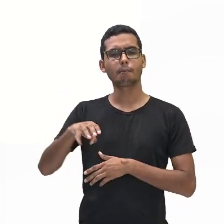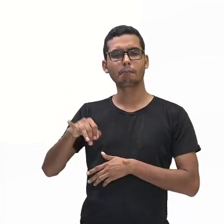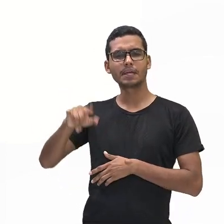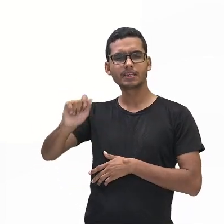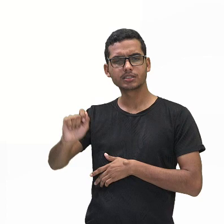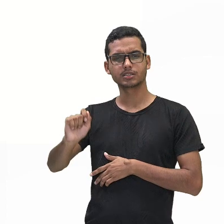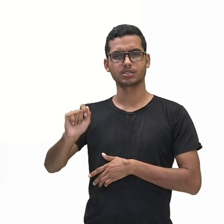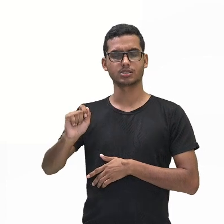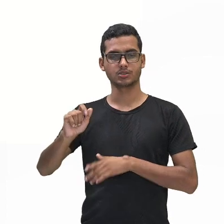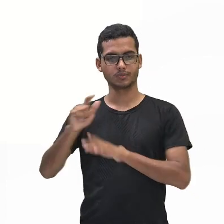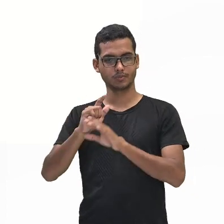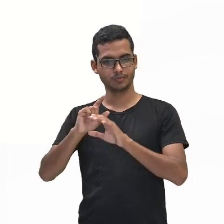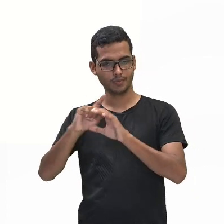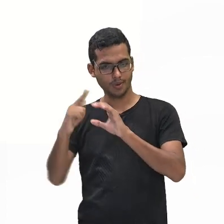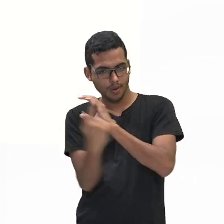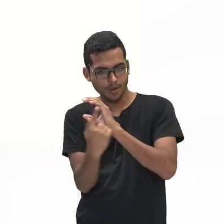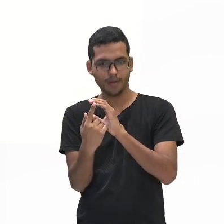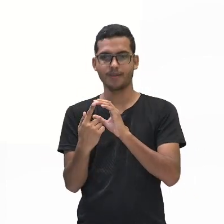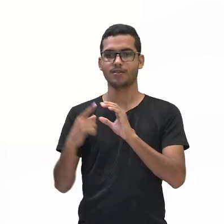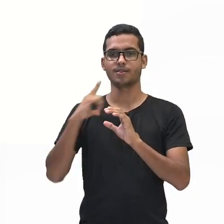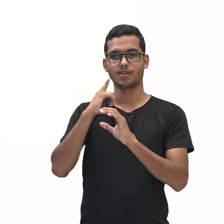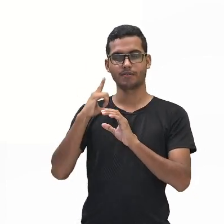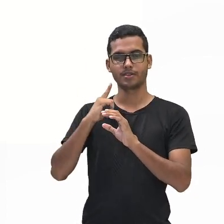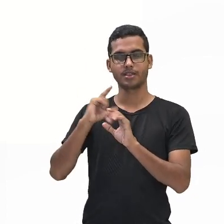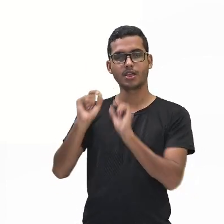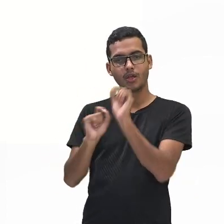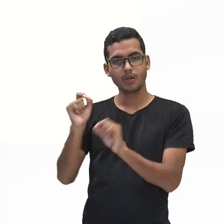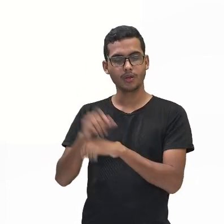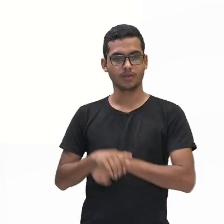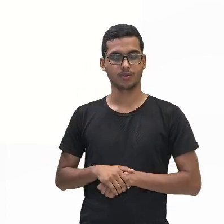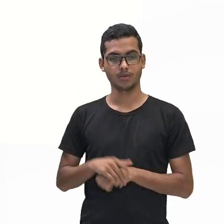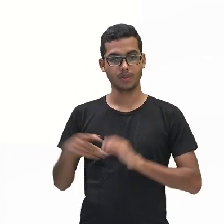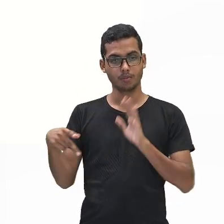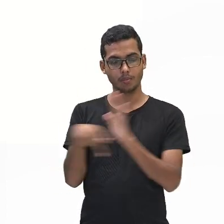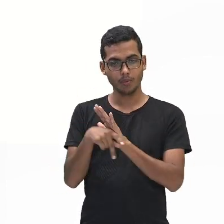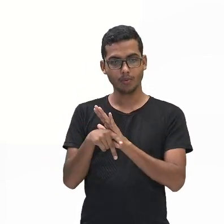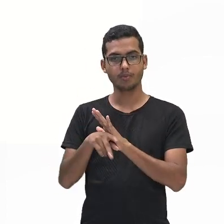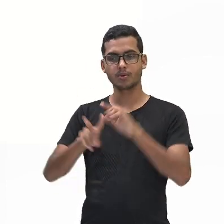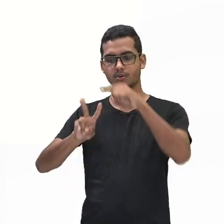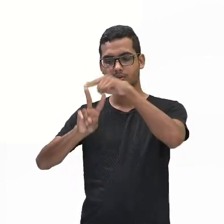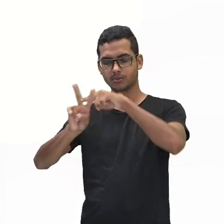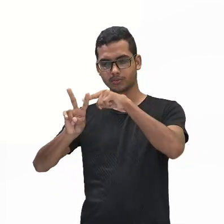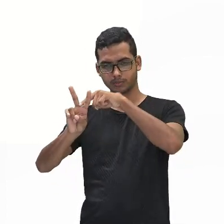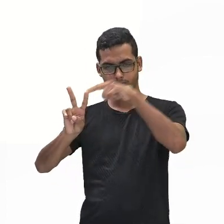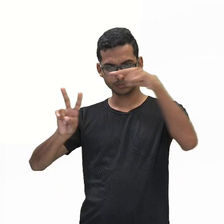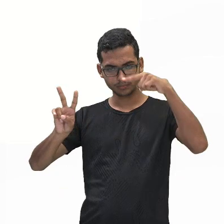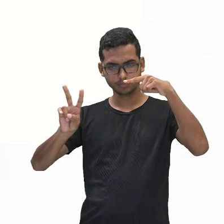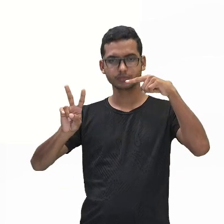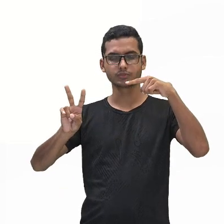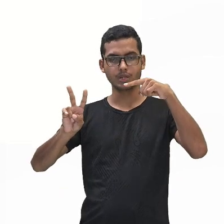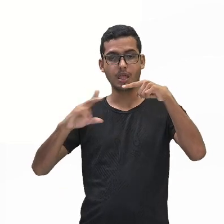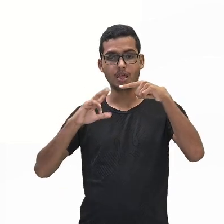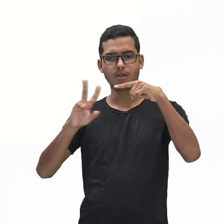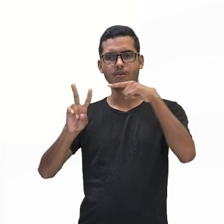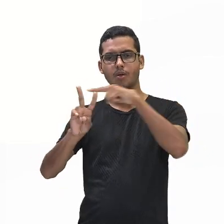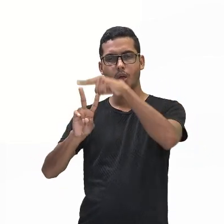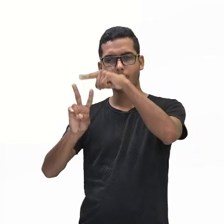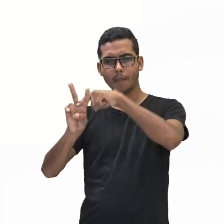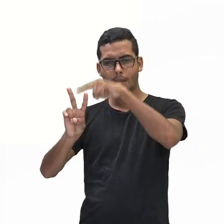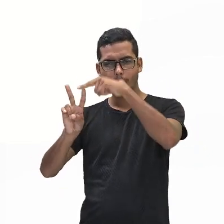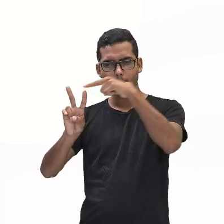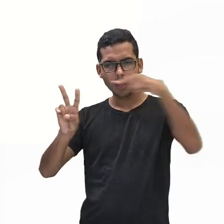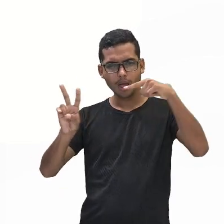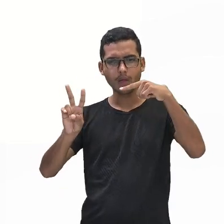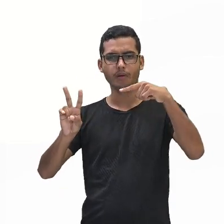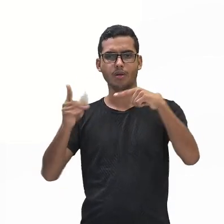raiz, tá? E agora essa quantidade de valores que nós vamos multiplicar aqui dentro da raiz, que vai ser o índice da raiz.